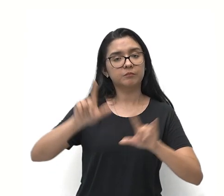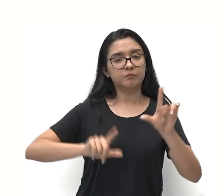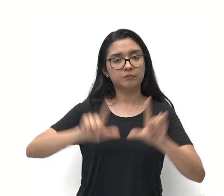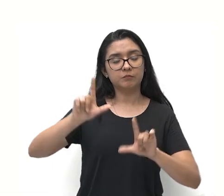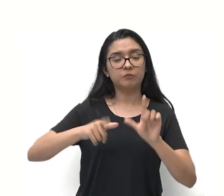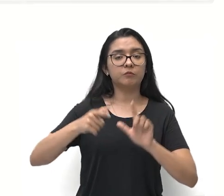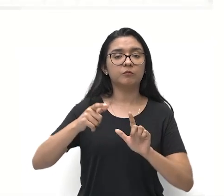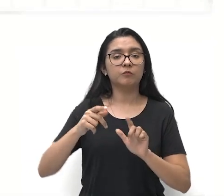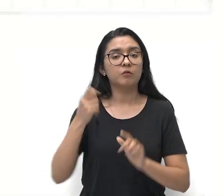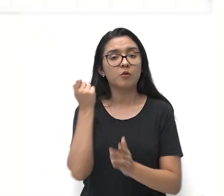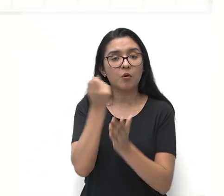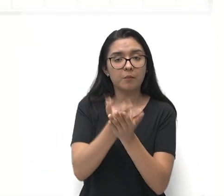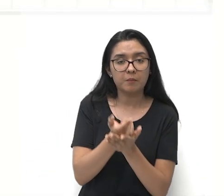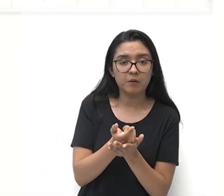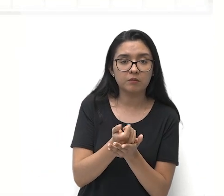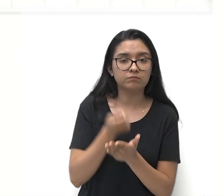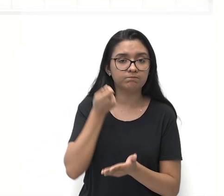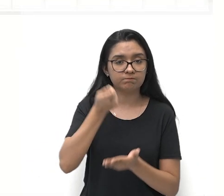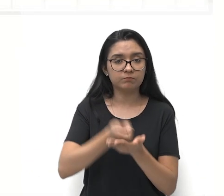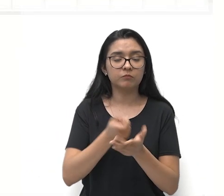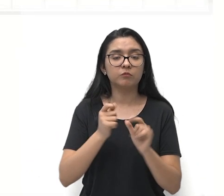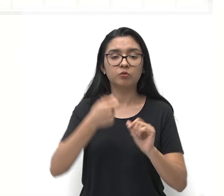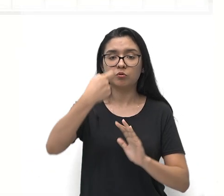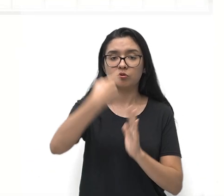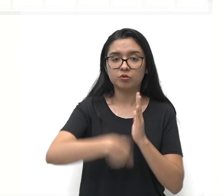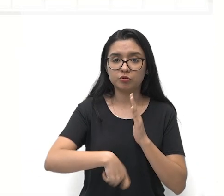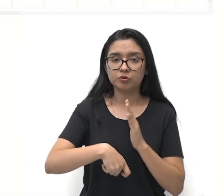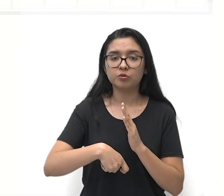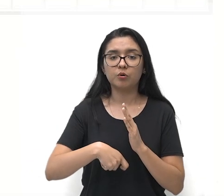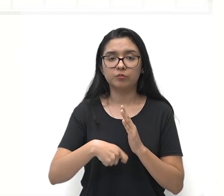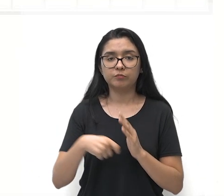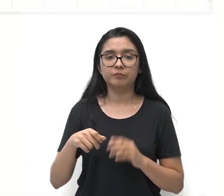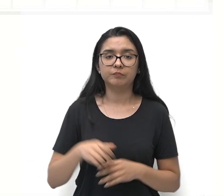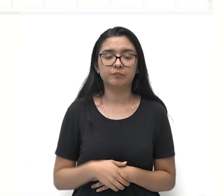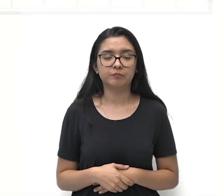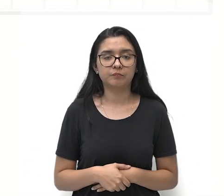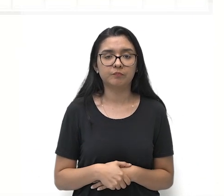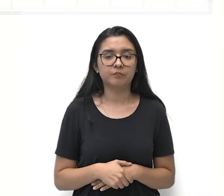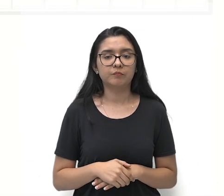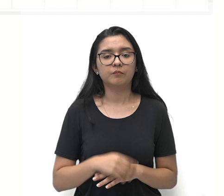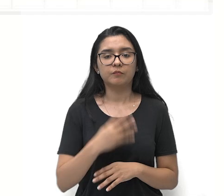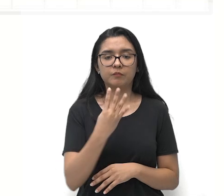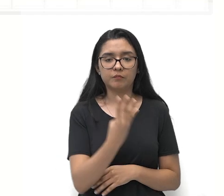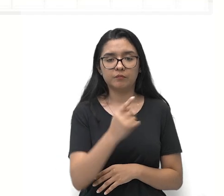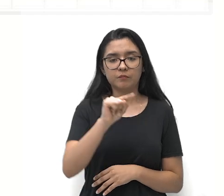televisor comprando-o à vista, né, já com o nosso desconto?